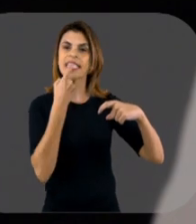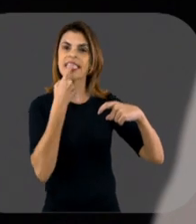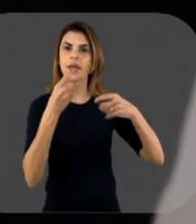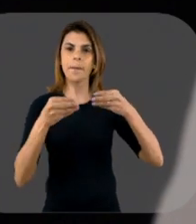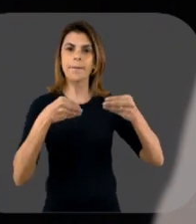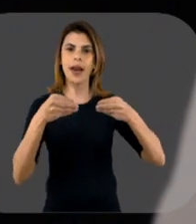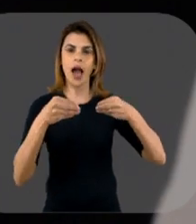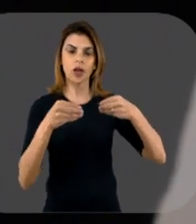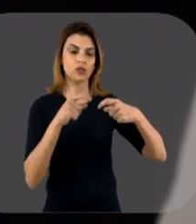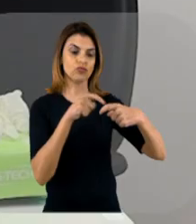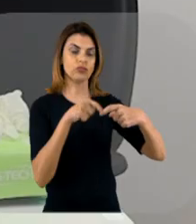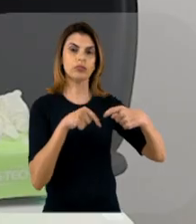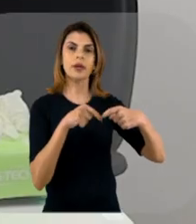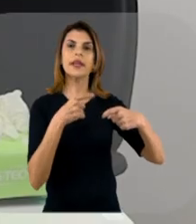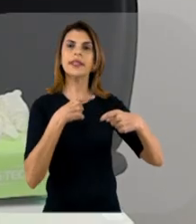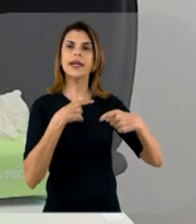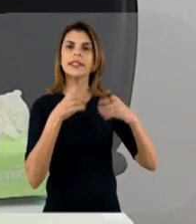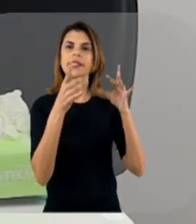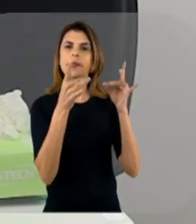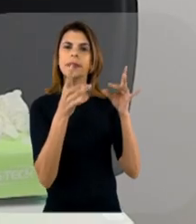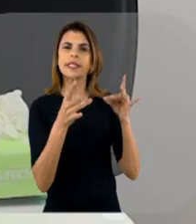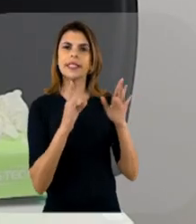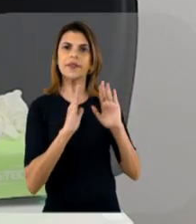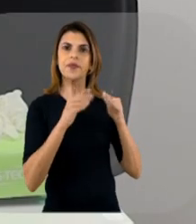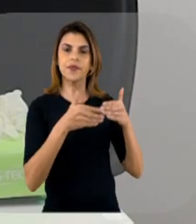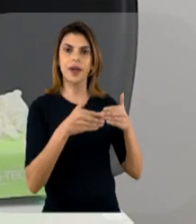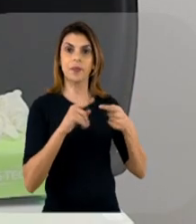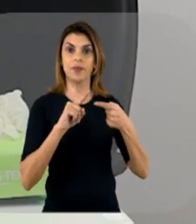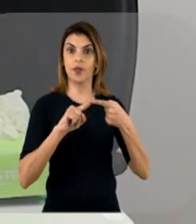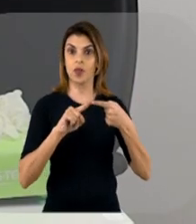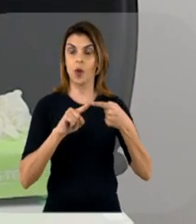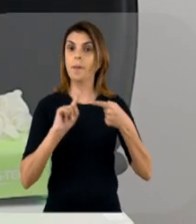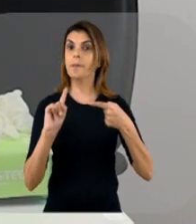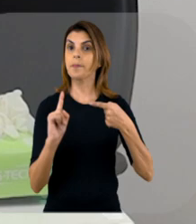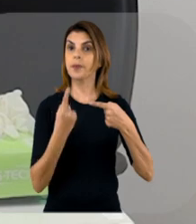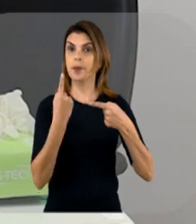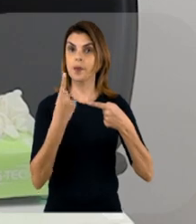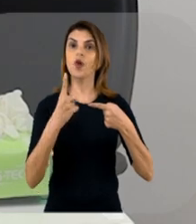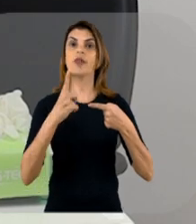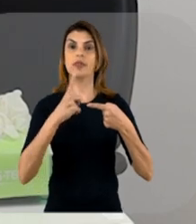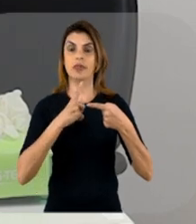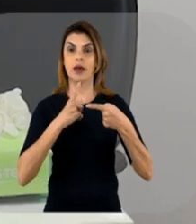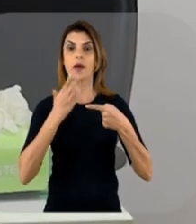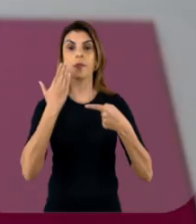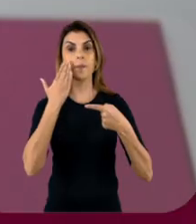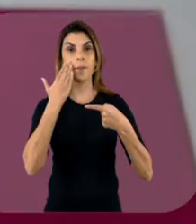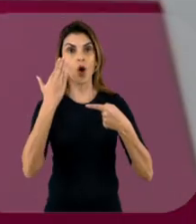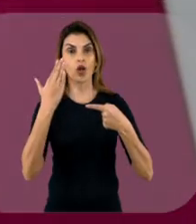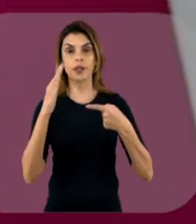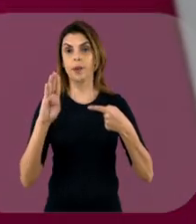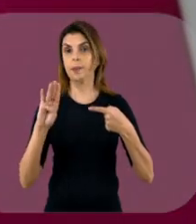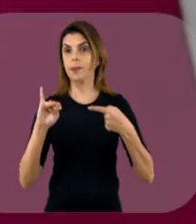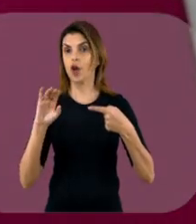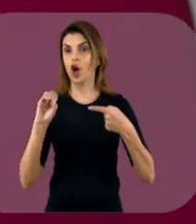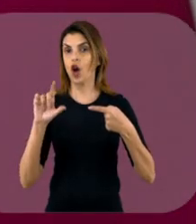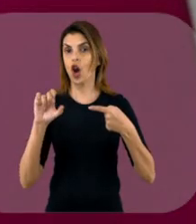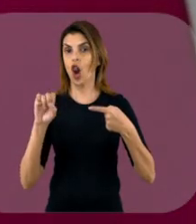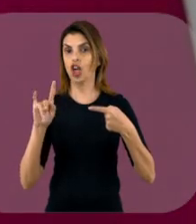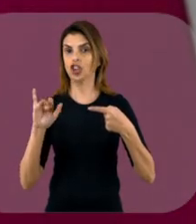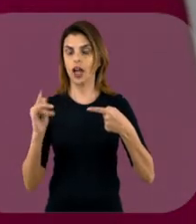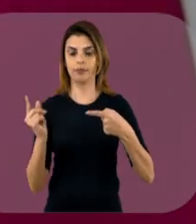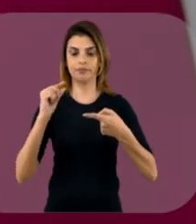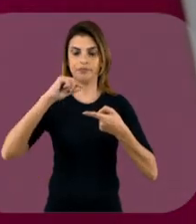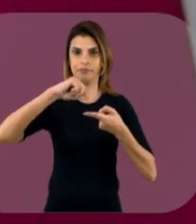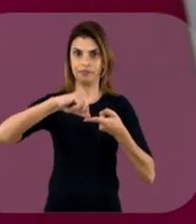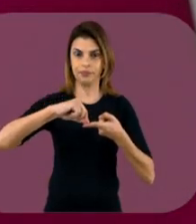plástica contendo regiões específicas uma na qual a gente coloca a amostra biológica e